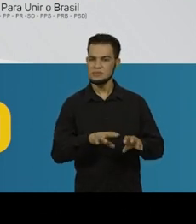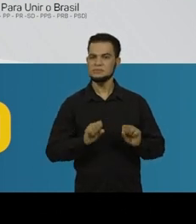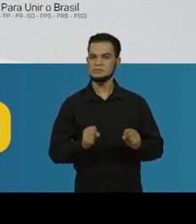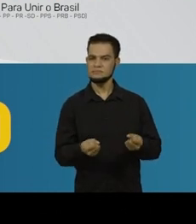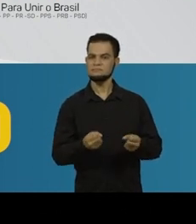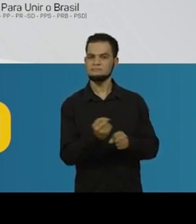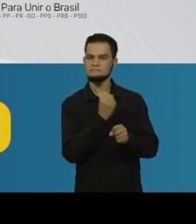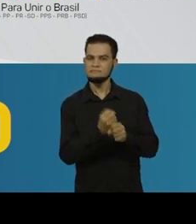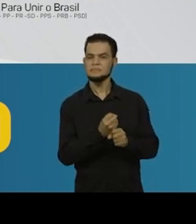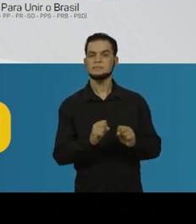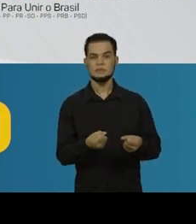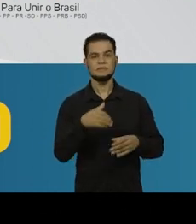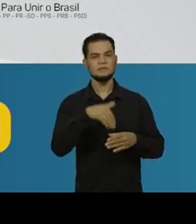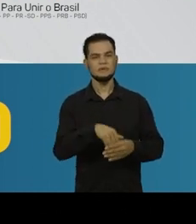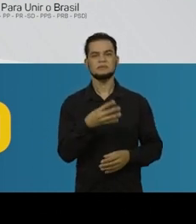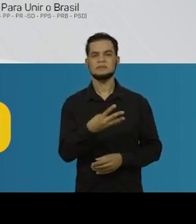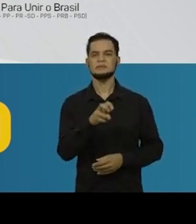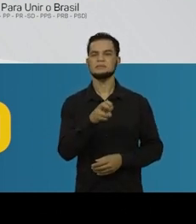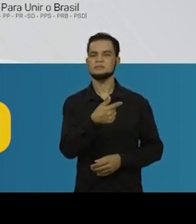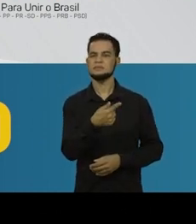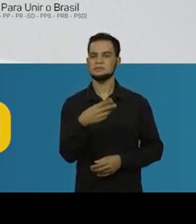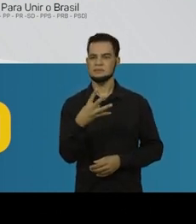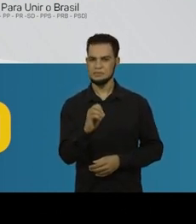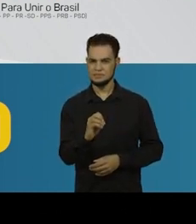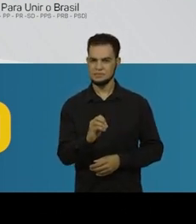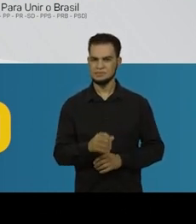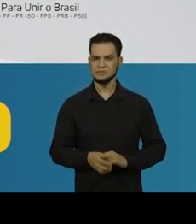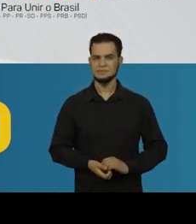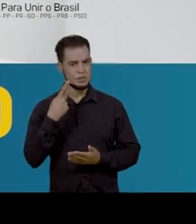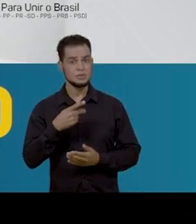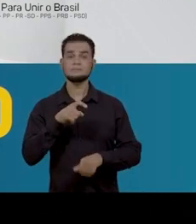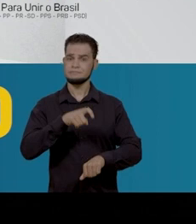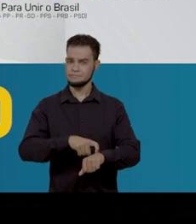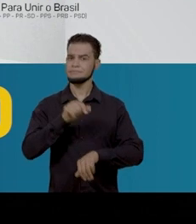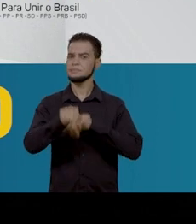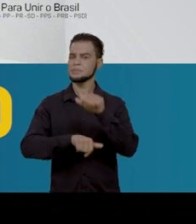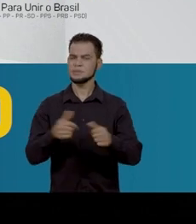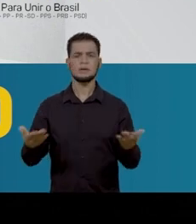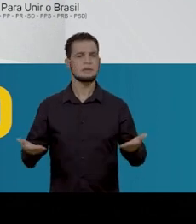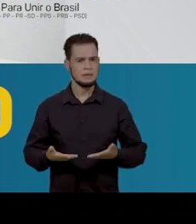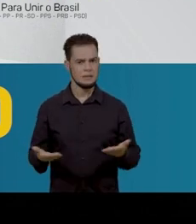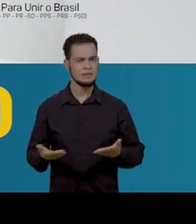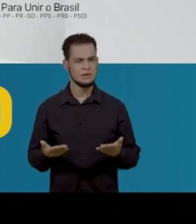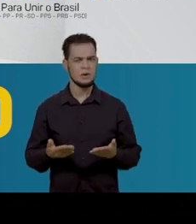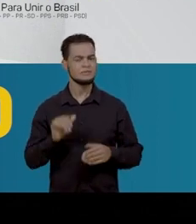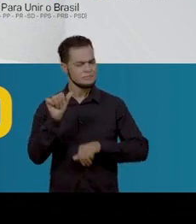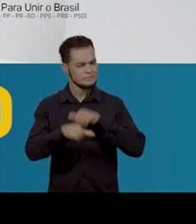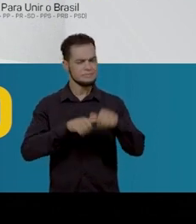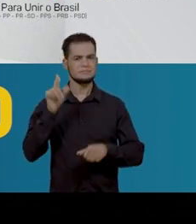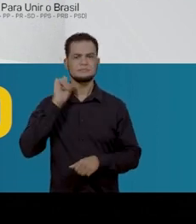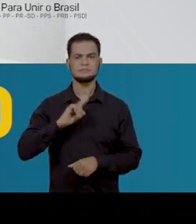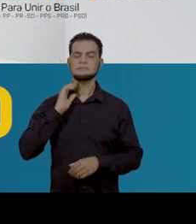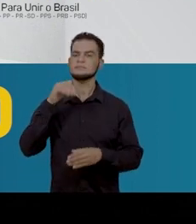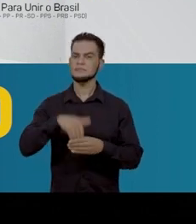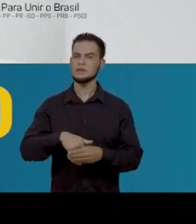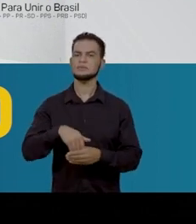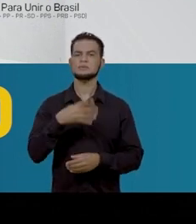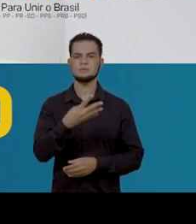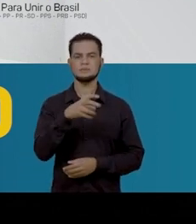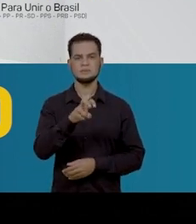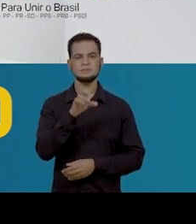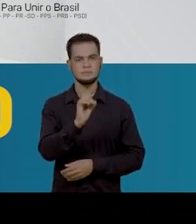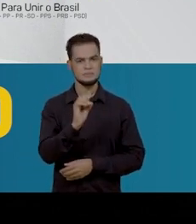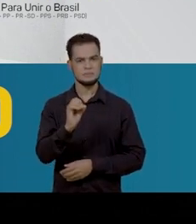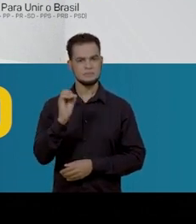educação, infraestrutura e segurança. Vote Tito Torres, 45240. A hora de renovar é agora. Vamos mudar Minas. Vote Paula